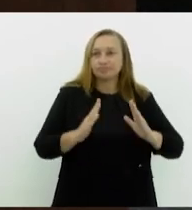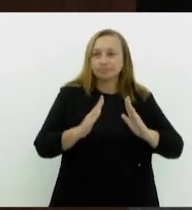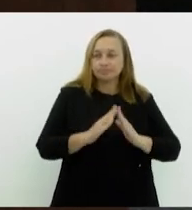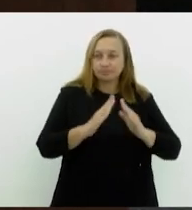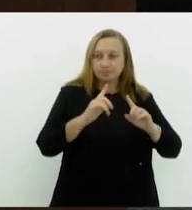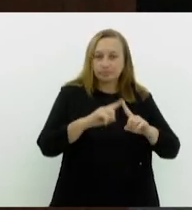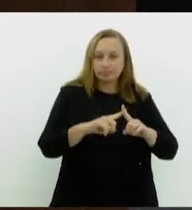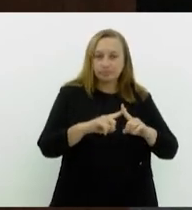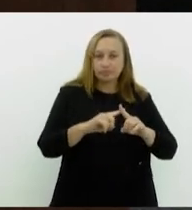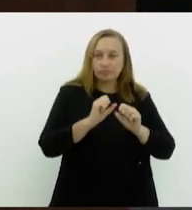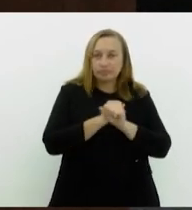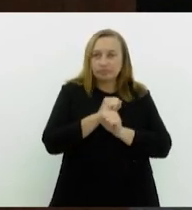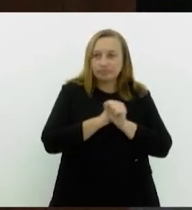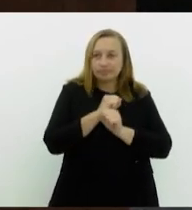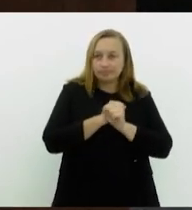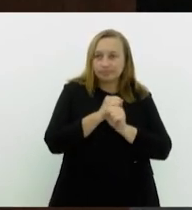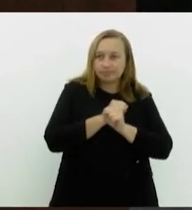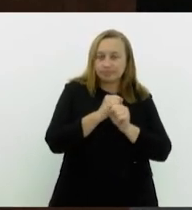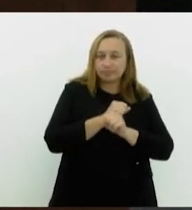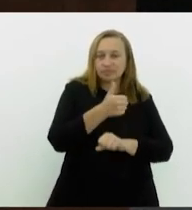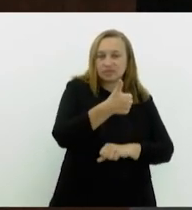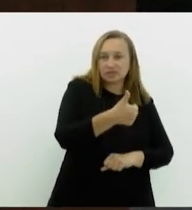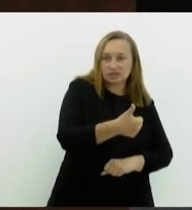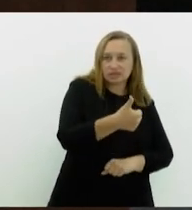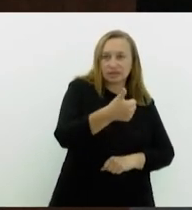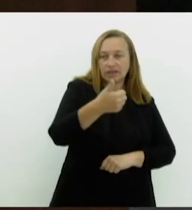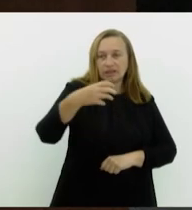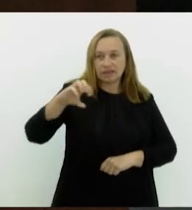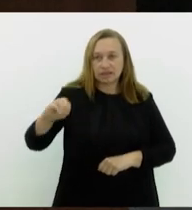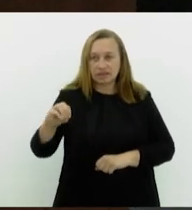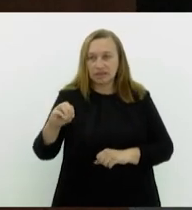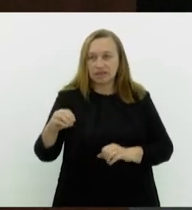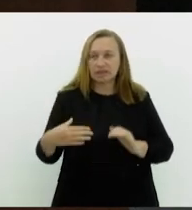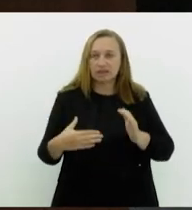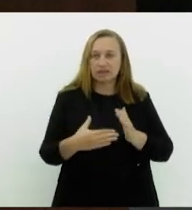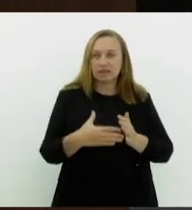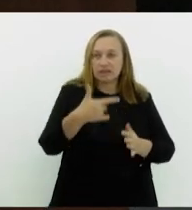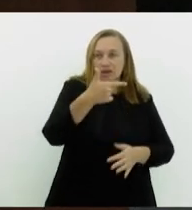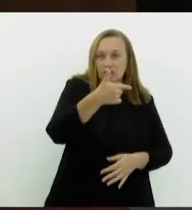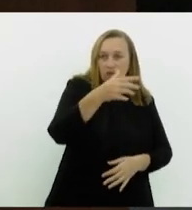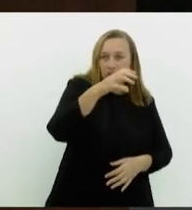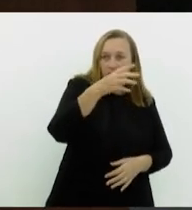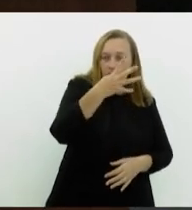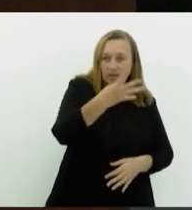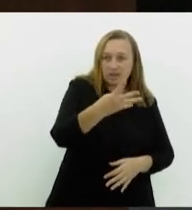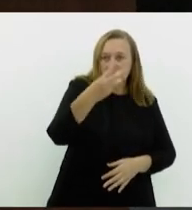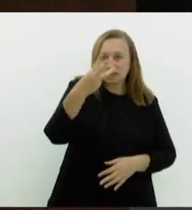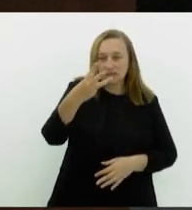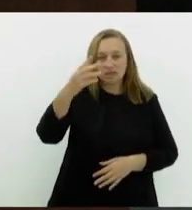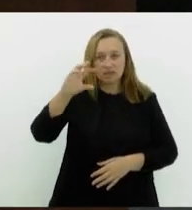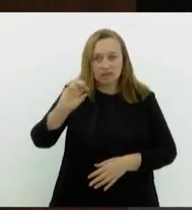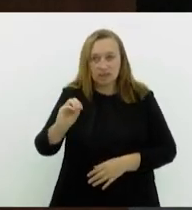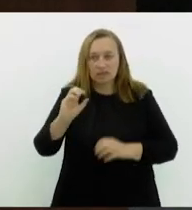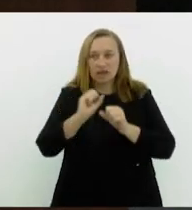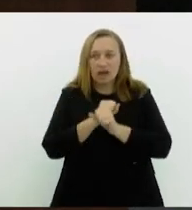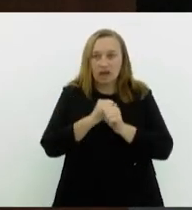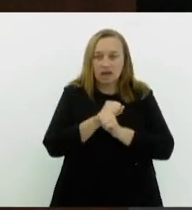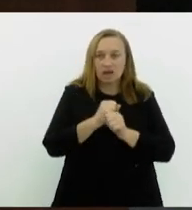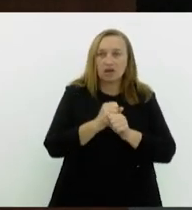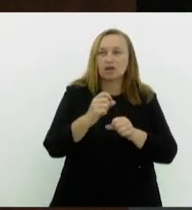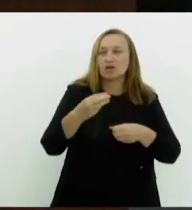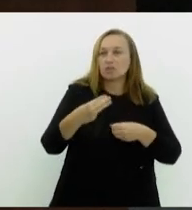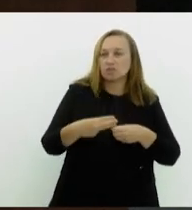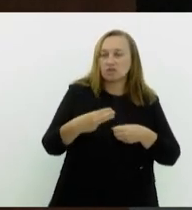idade entre 100 e 430 anos, deputado Tande. O município de Magé,